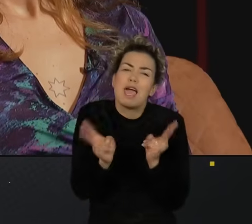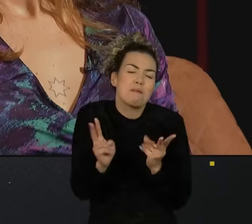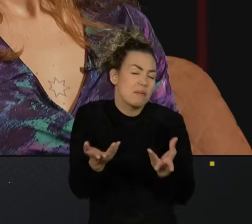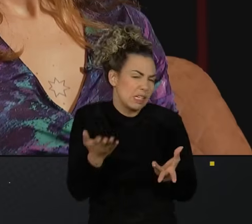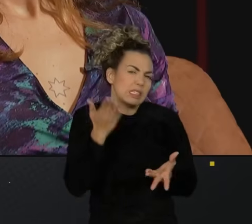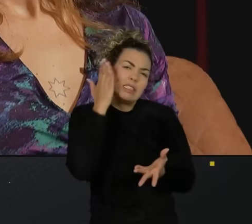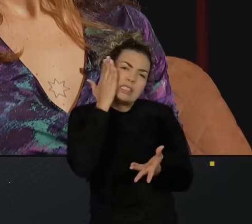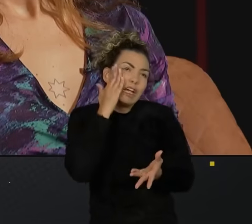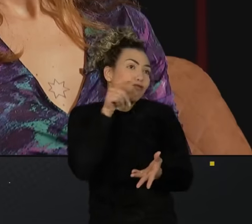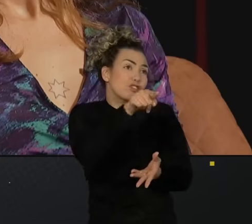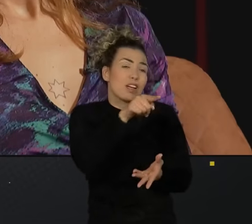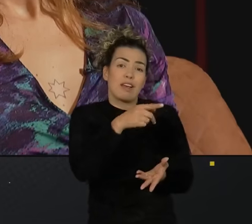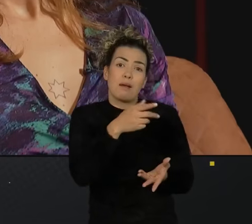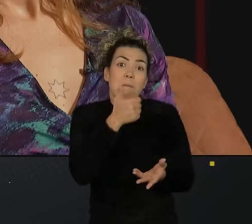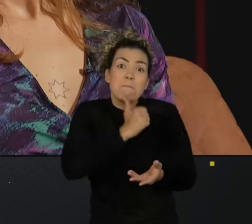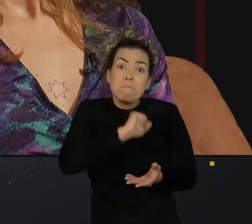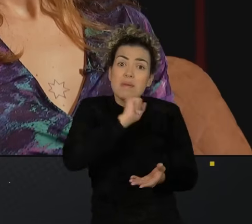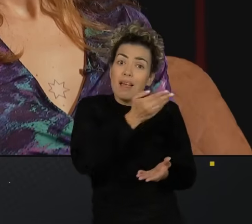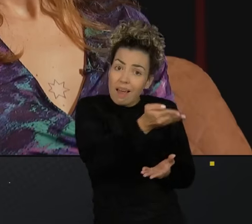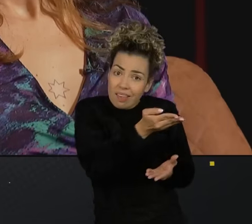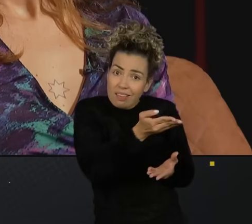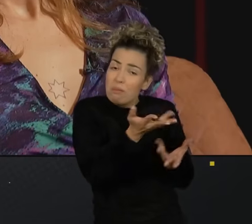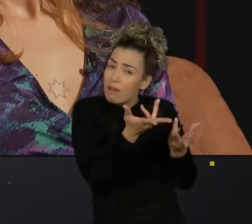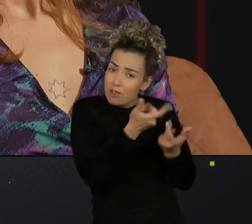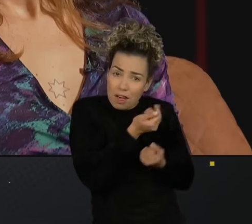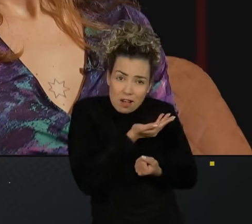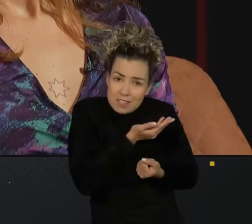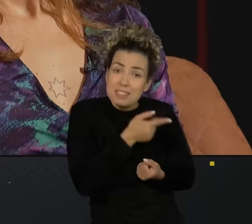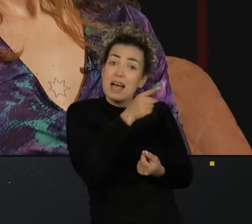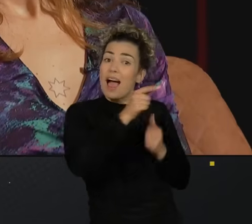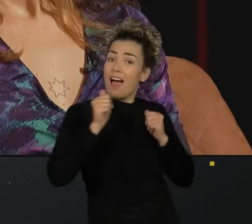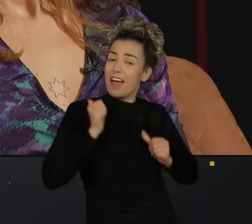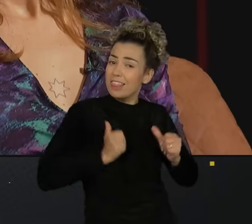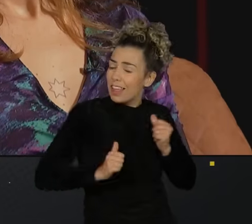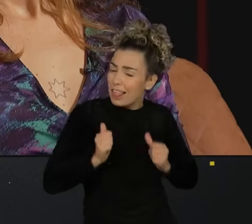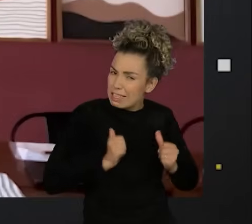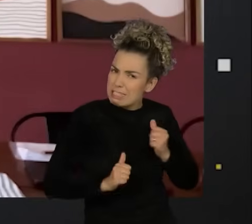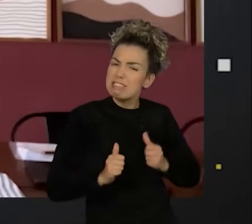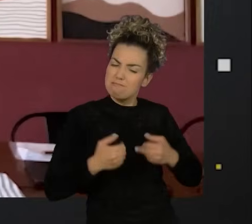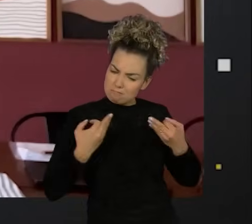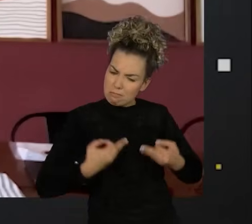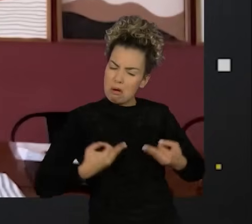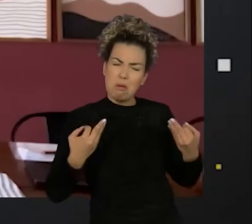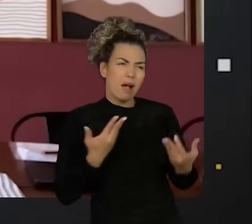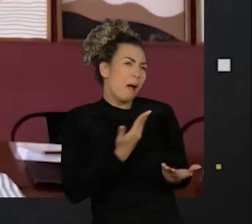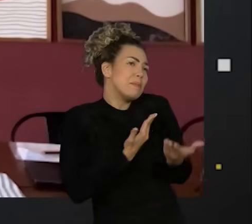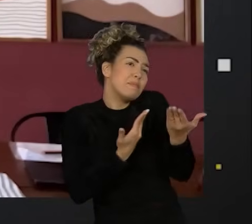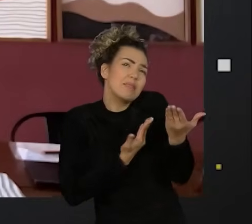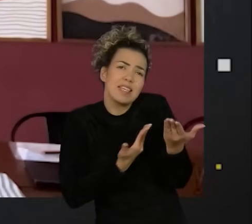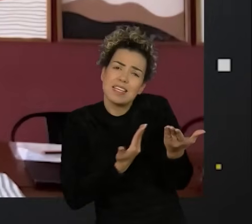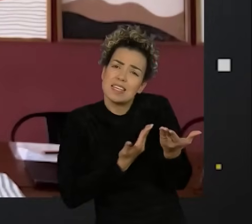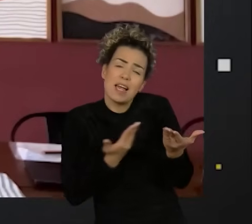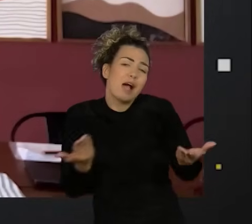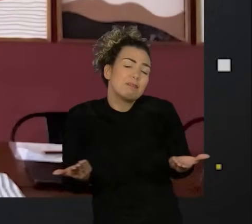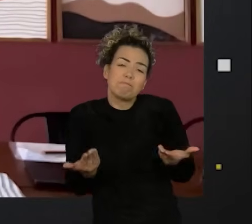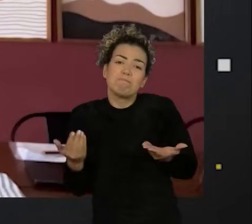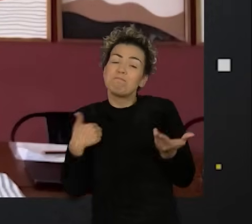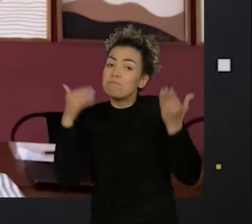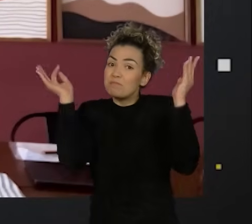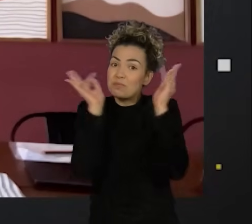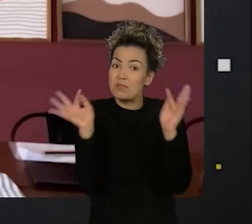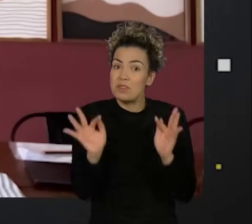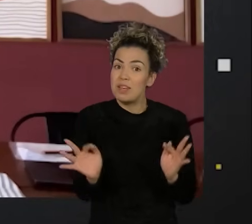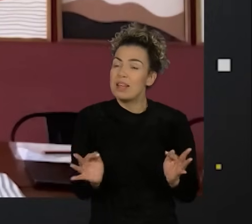que você é uma mãe maravilhosa, uma atriz dedicada, uma grande amiga, e eu sou muito feliz por